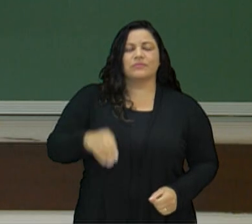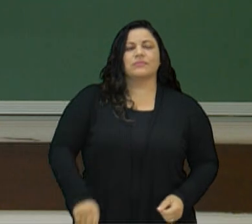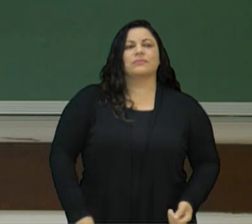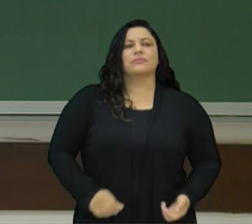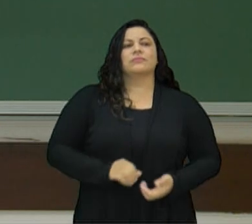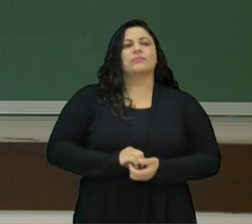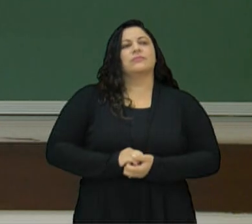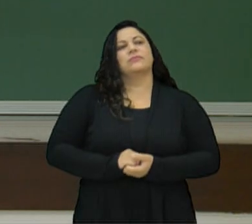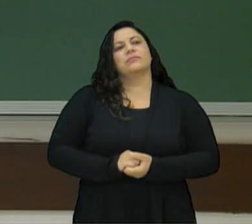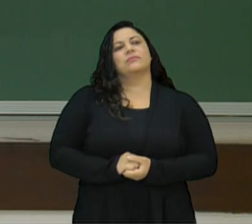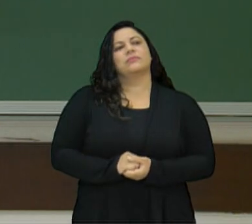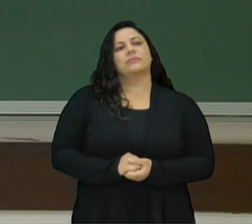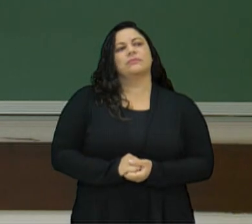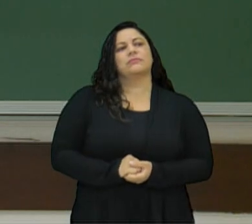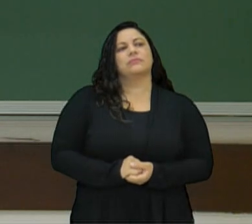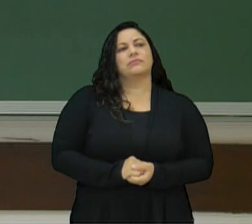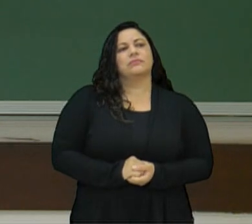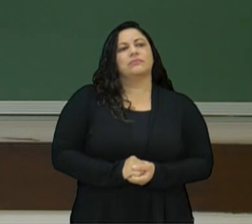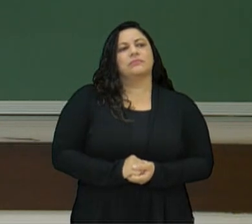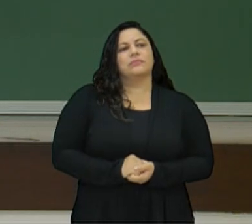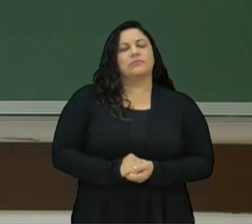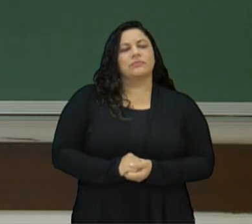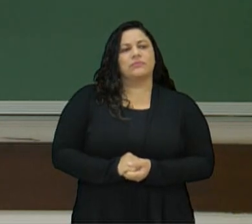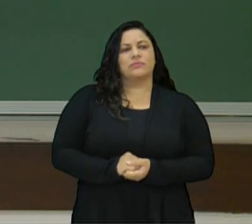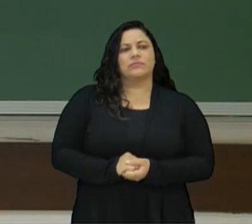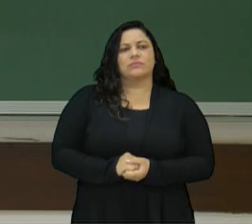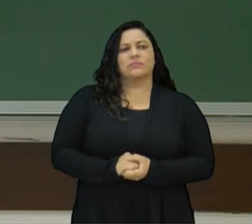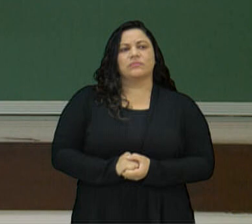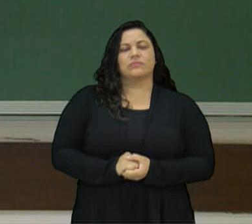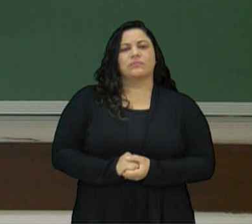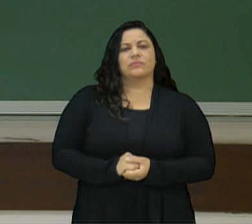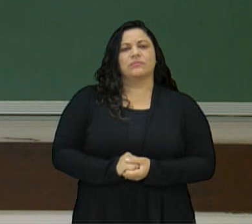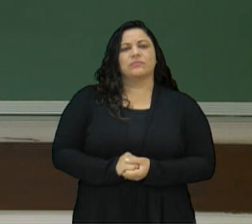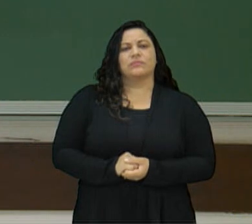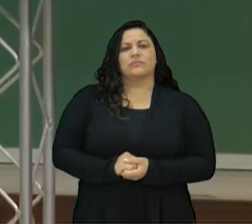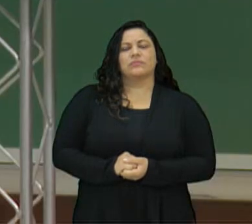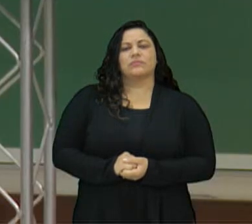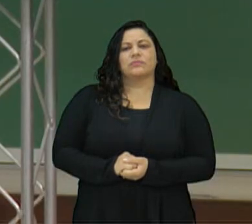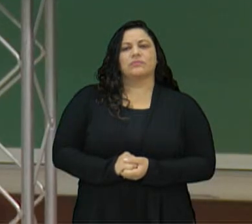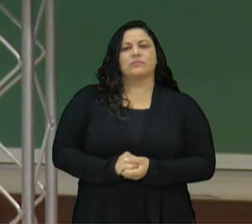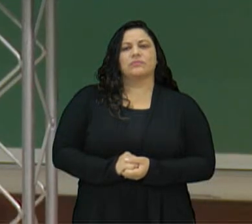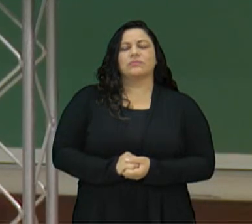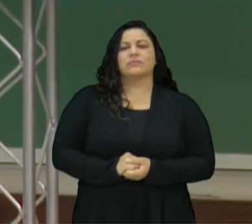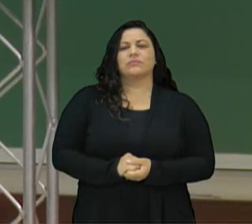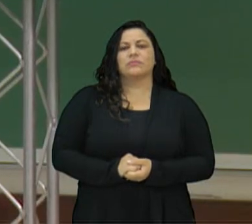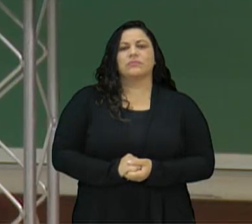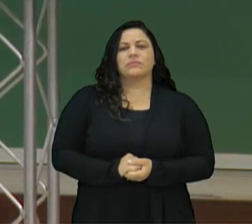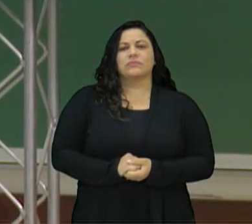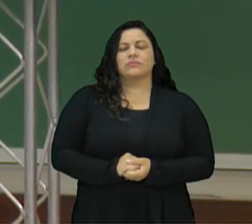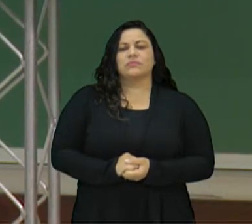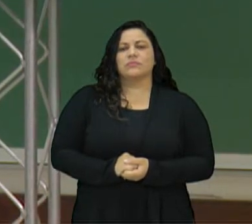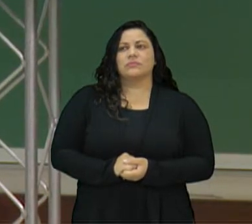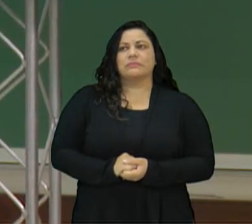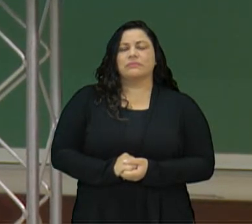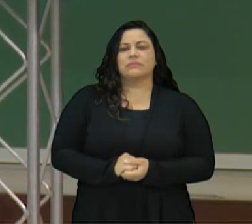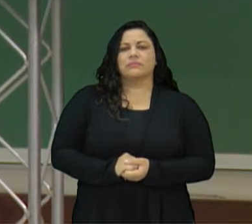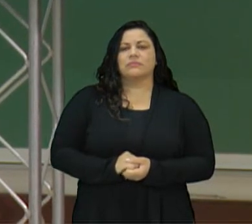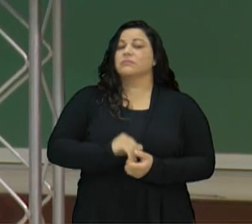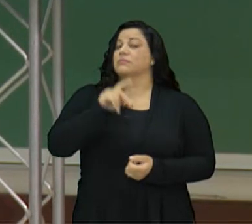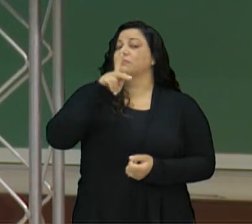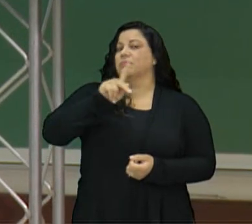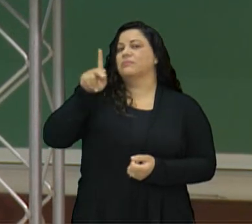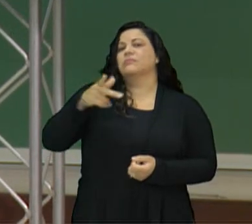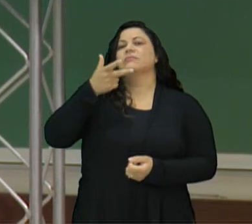clasificado. Vamos ver algunos tipos de vivienda. Vamos a estudiar un poquito de gramática, ver los verbos